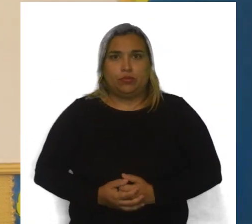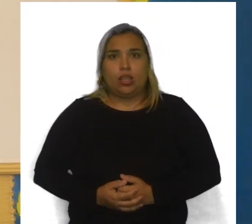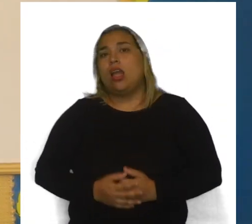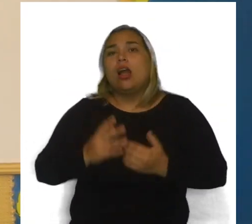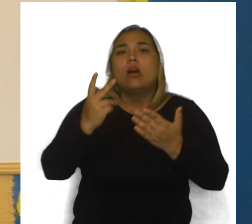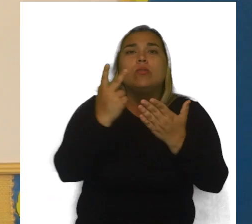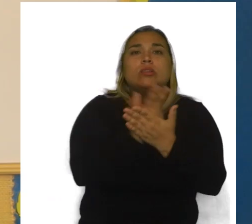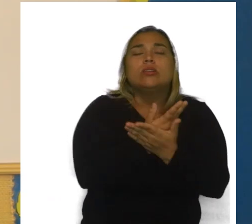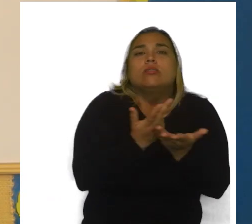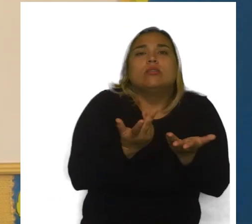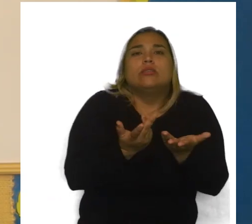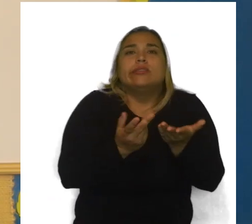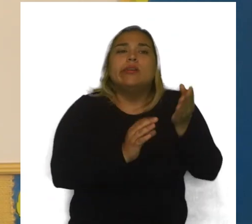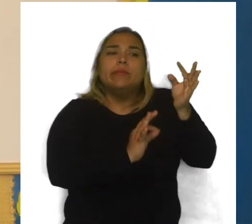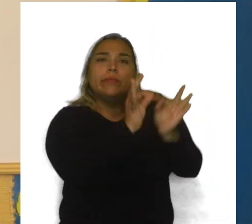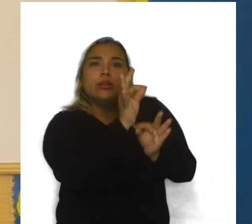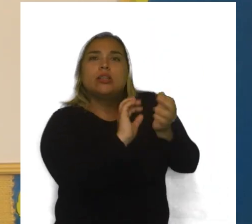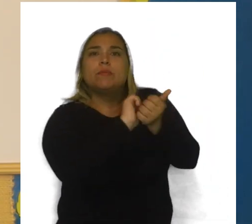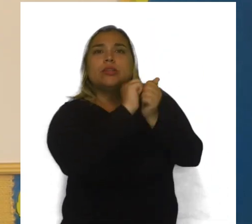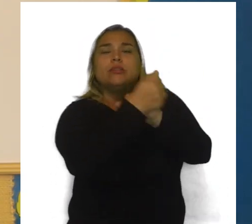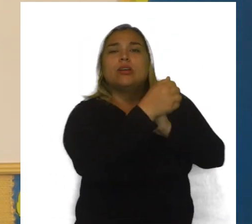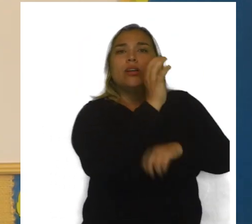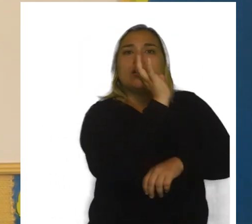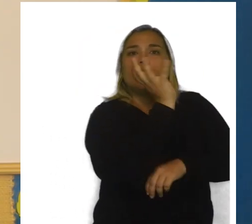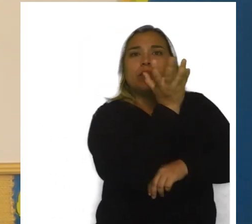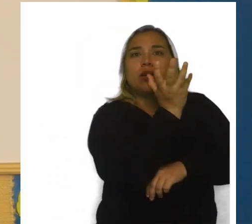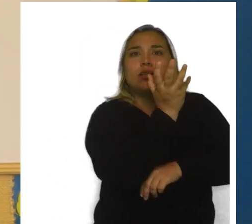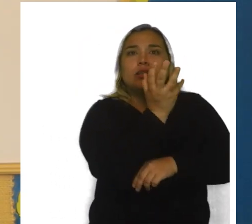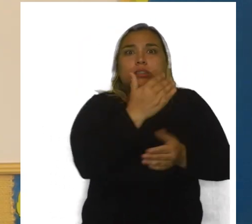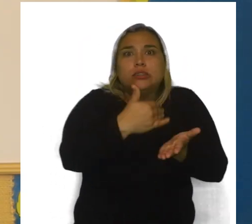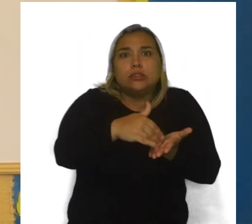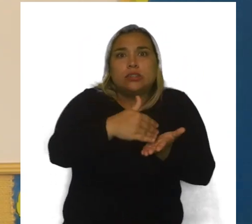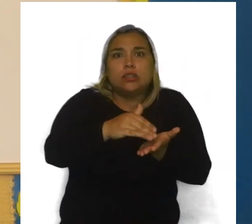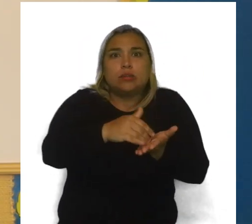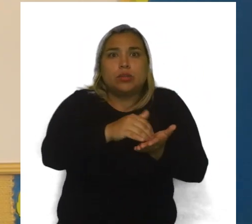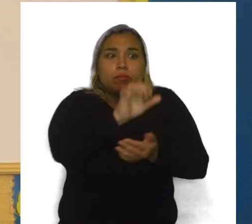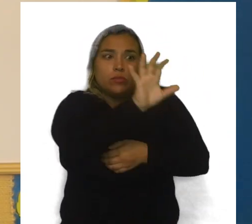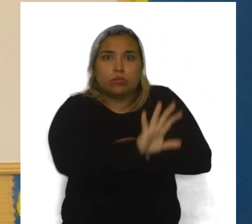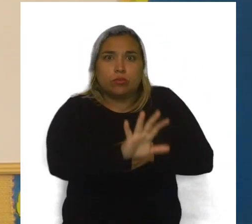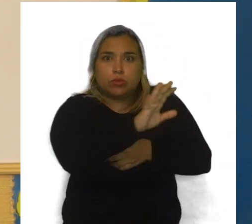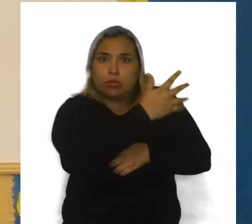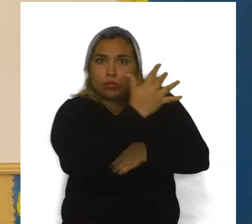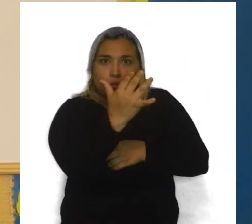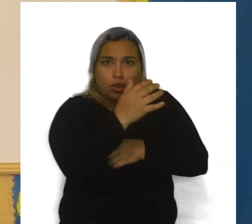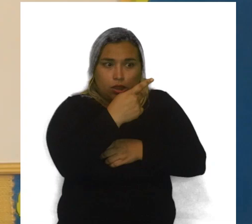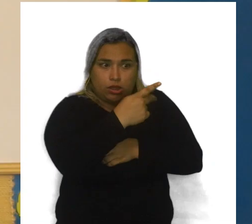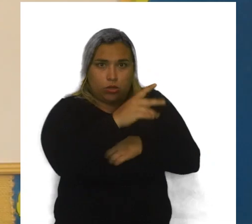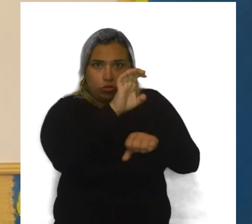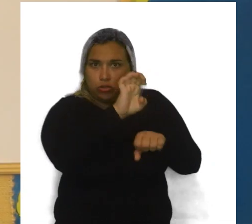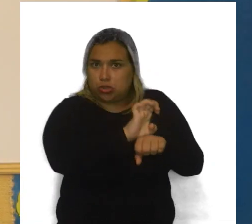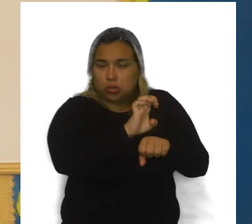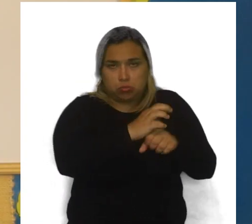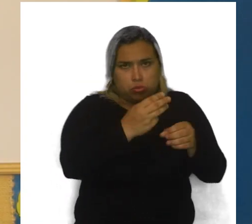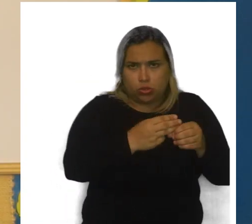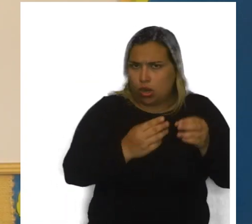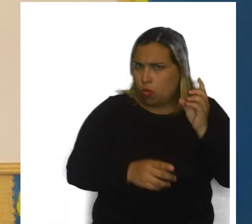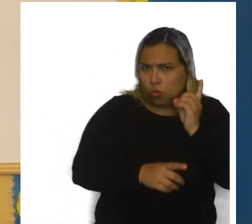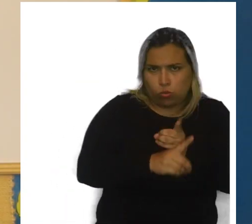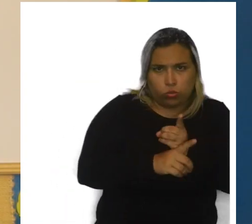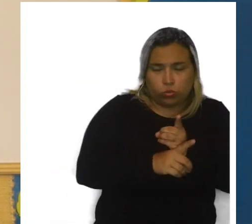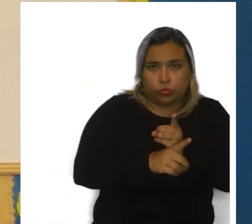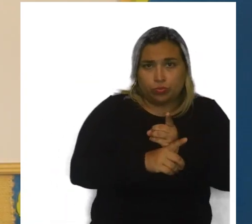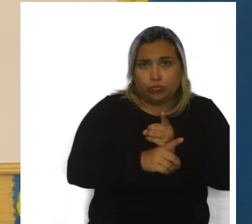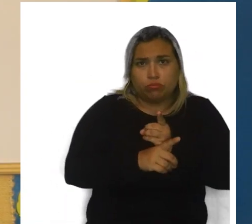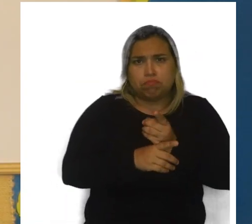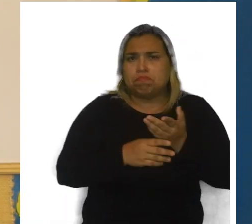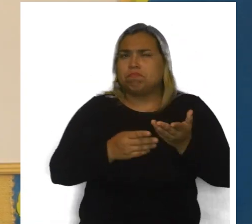tenhas procurado pelo plano de adaptação climática na Secretaria de Meio Ambiente do teu estado ou município e não tenhas encontrado.